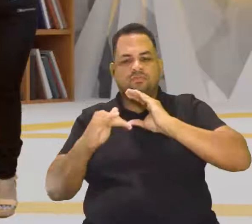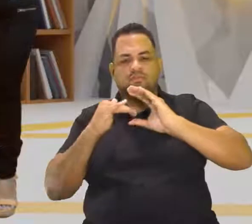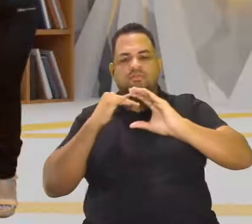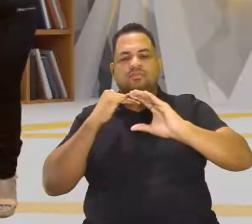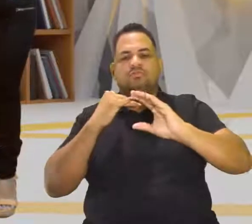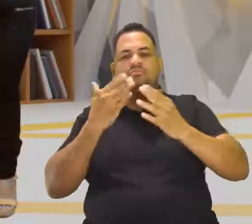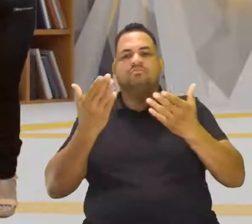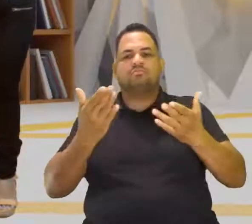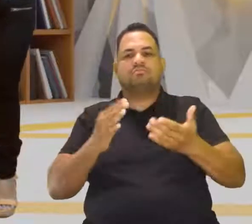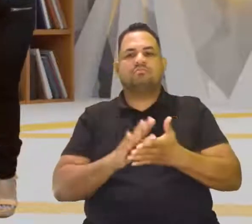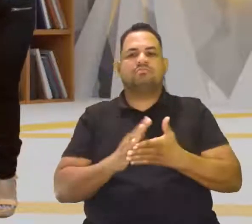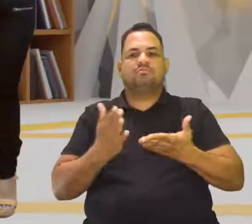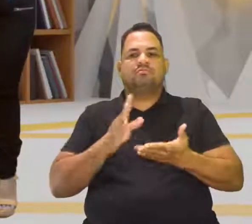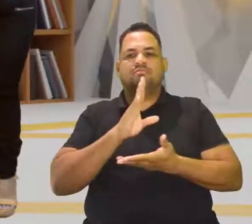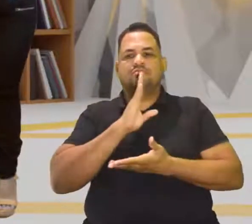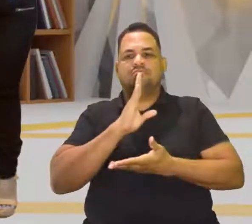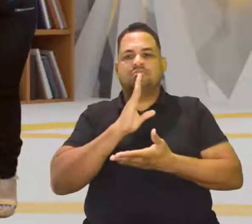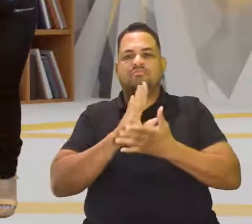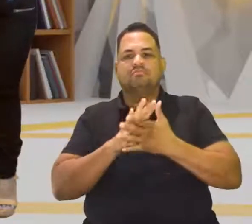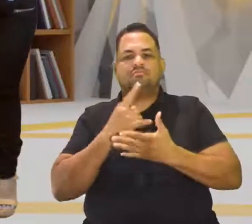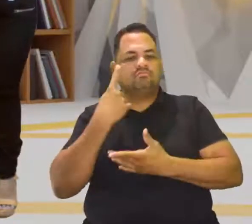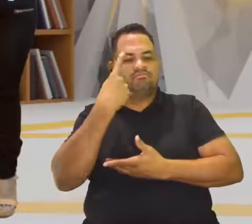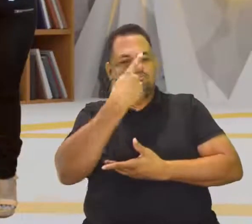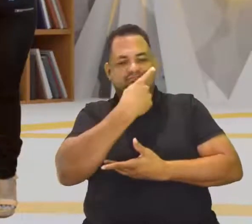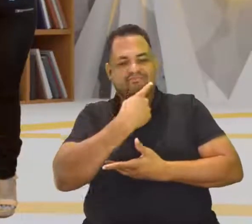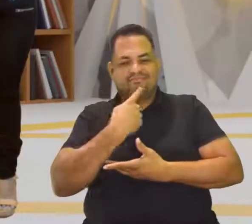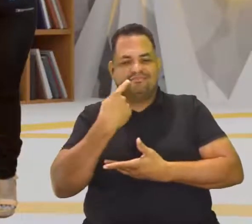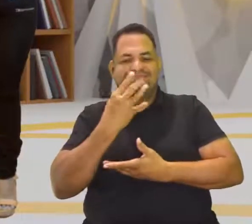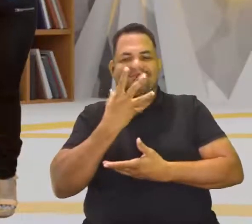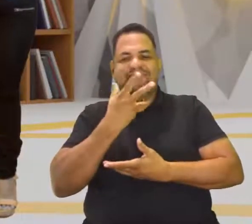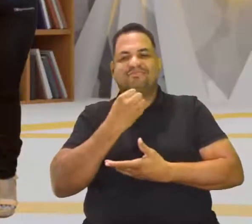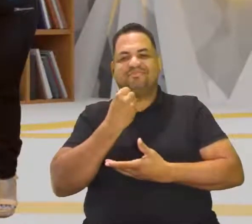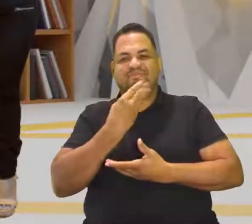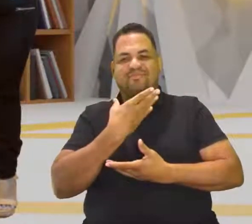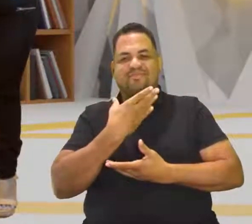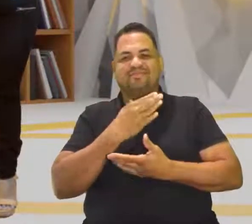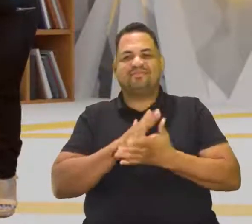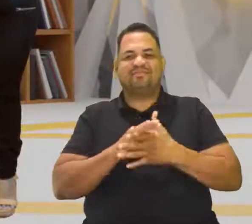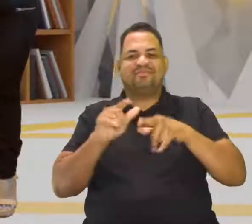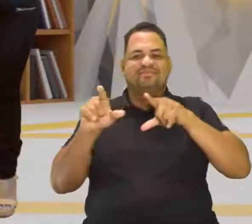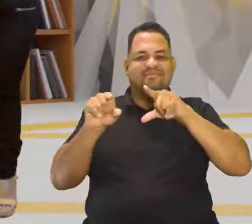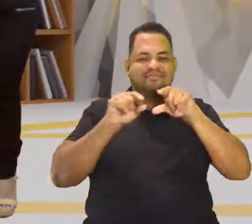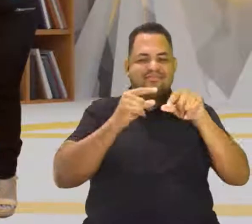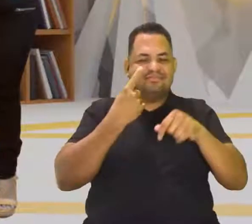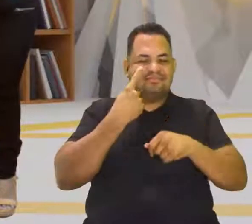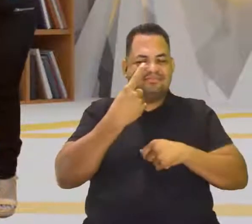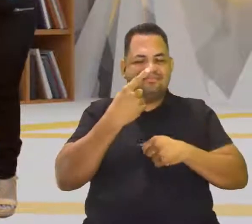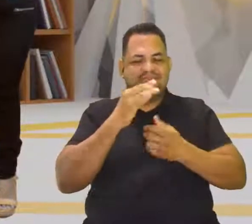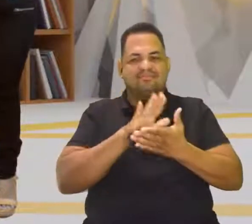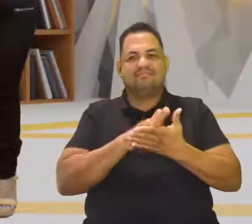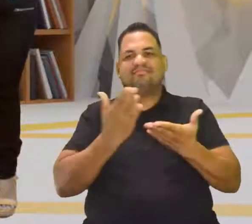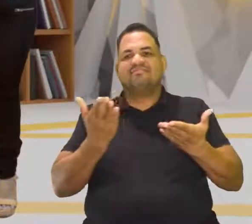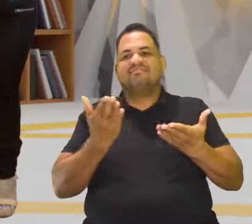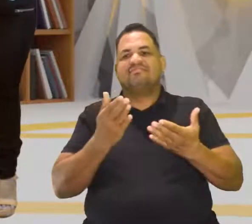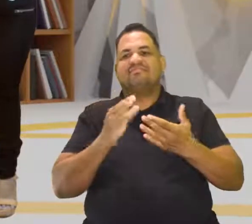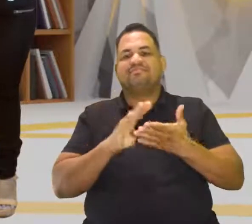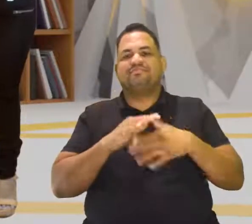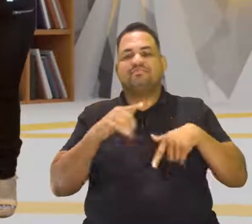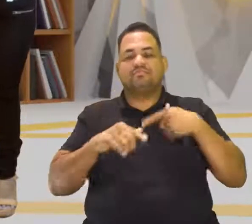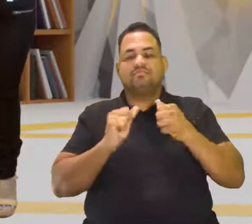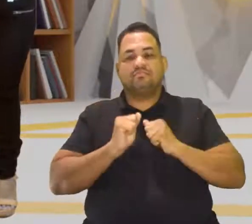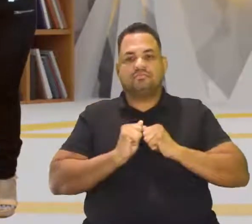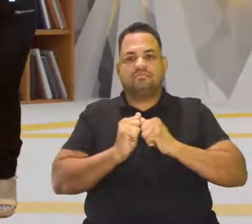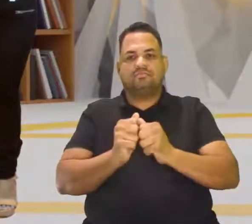né olhando ali conhecendo o rostinho de vocês é tão bom né das escolas olhando vendo trabalhos é